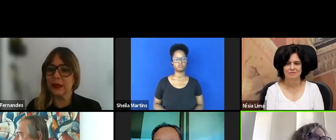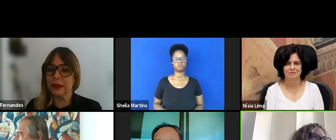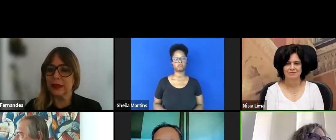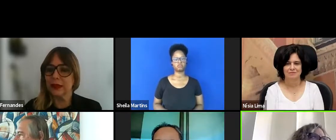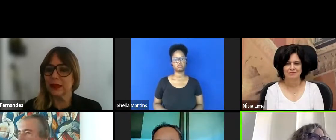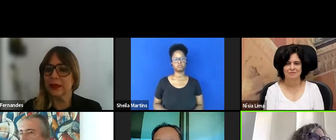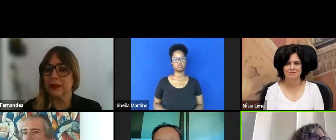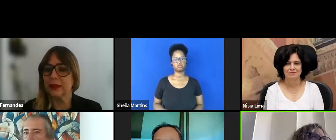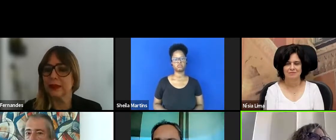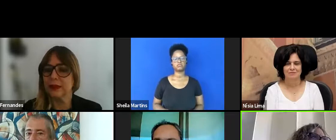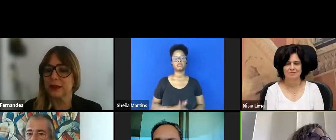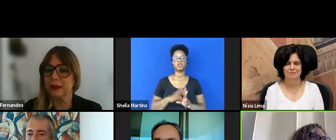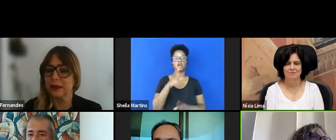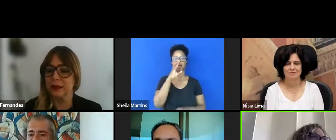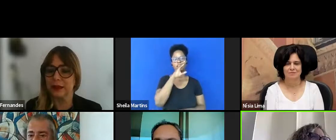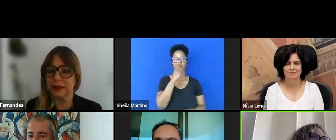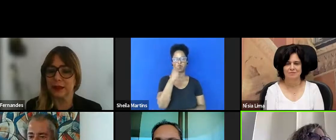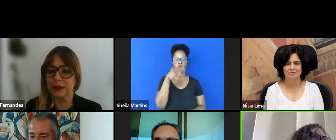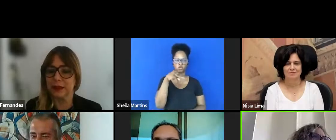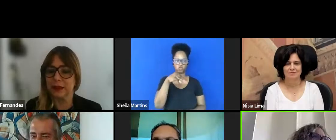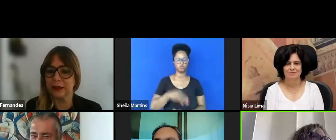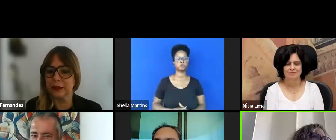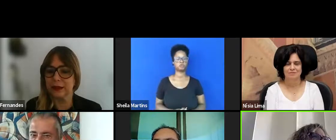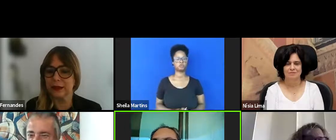Só um minutinho.